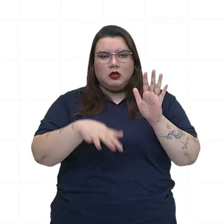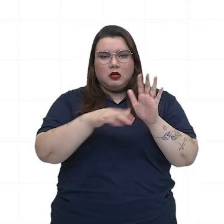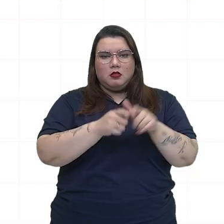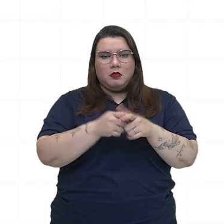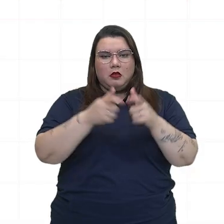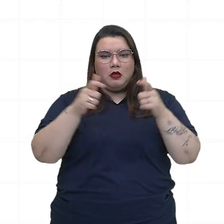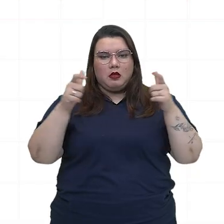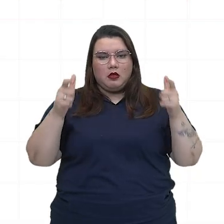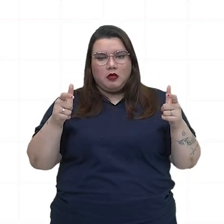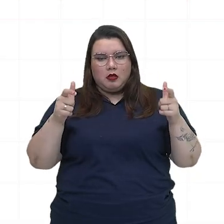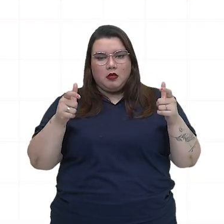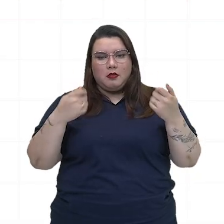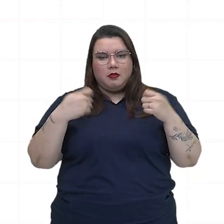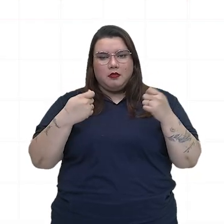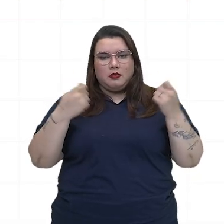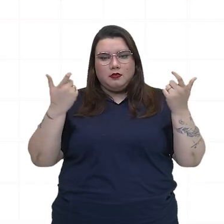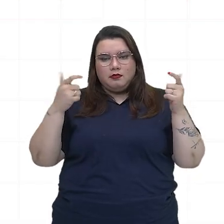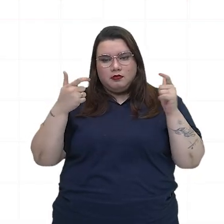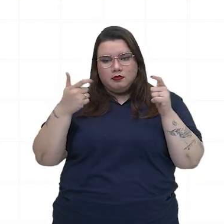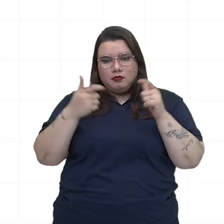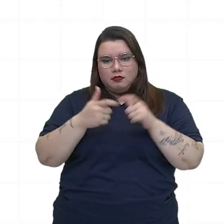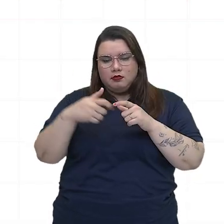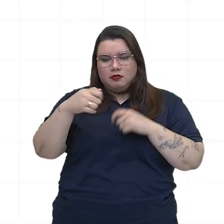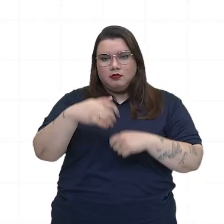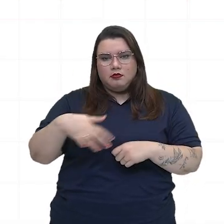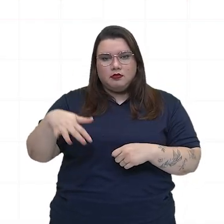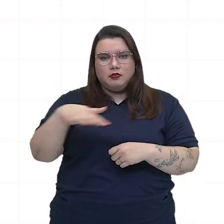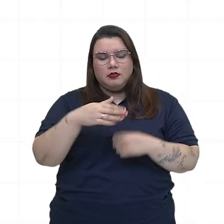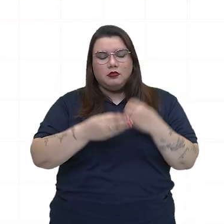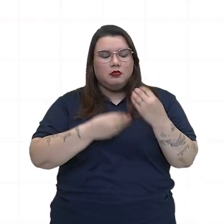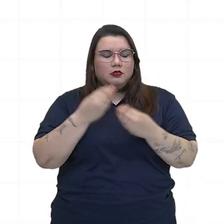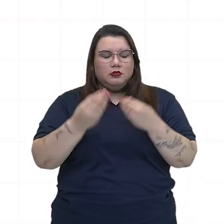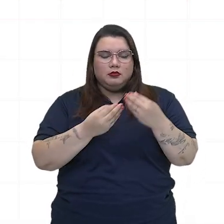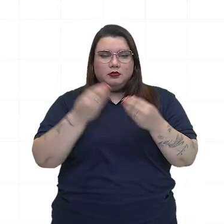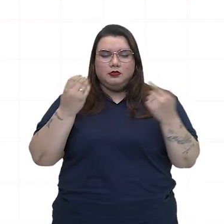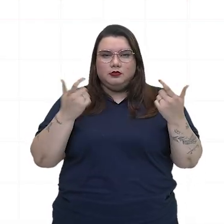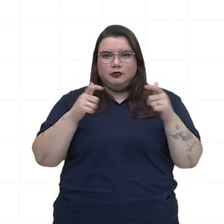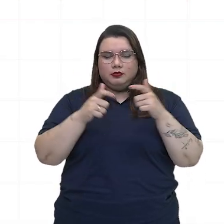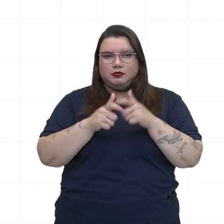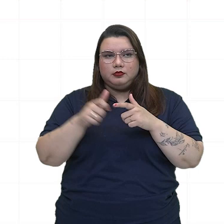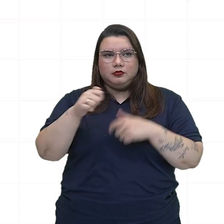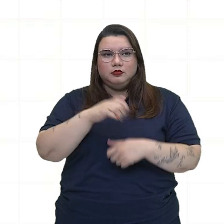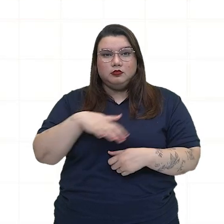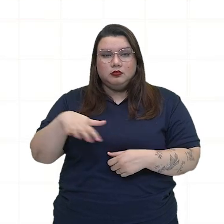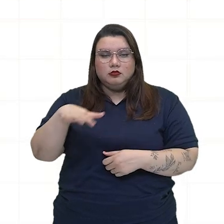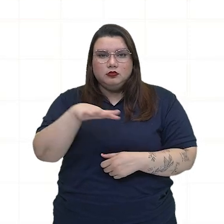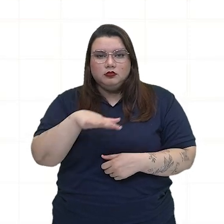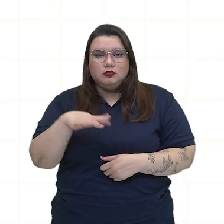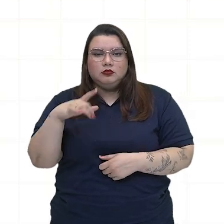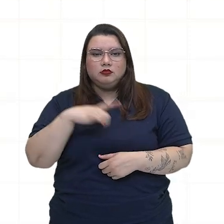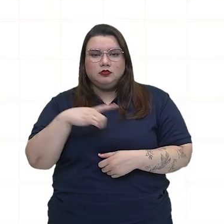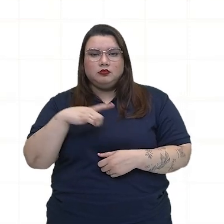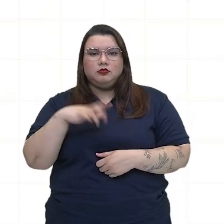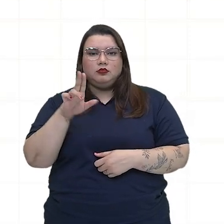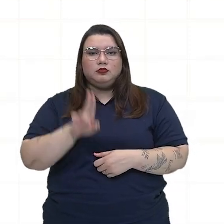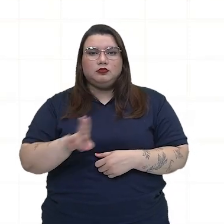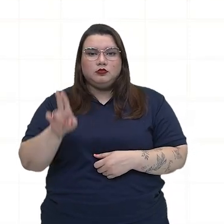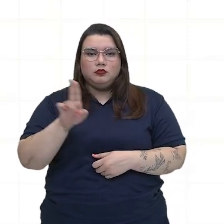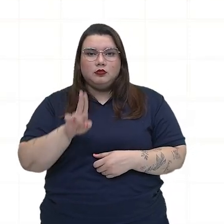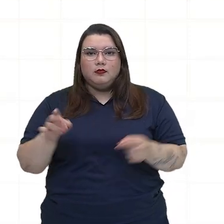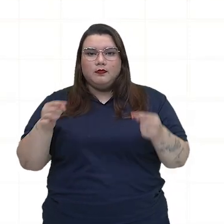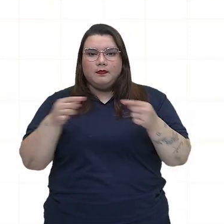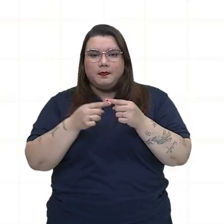um papel, a gente tem que reduzir esse espaço. Quando a gente reduz essa área, a gente está empregando